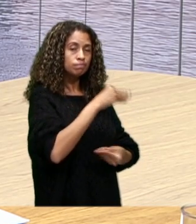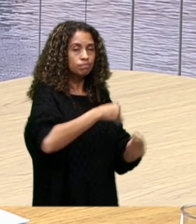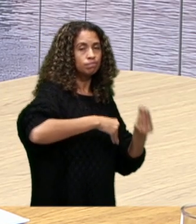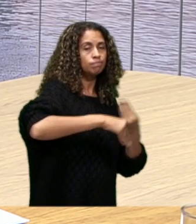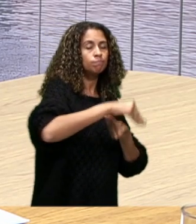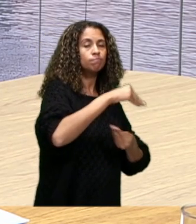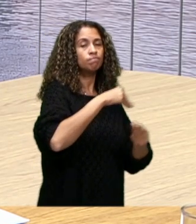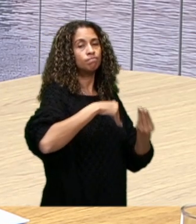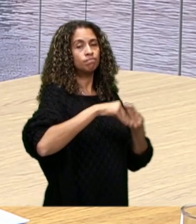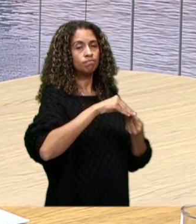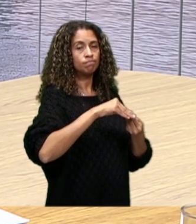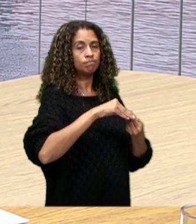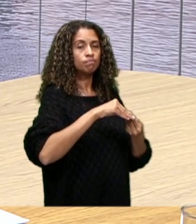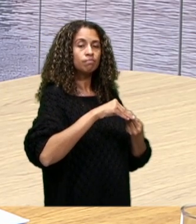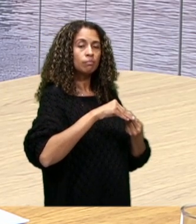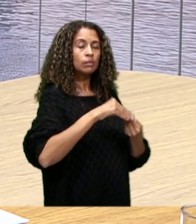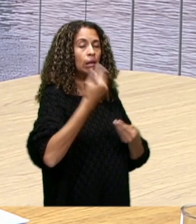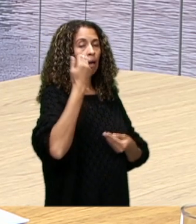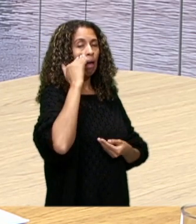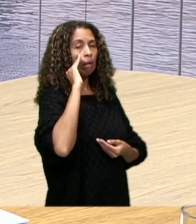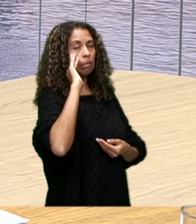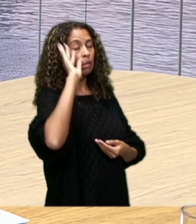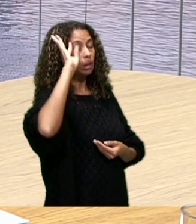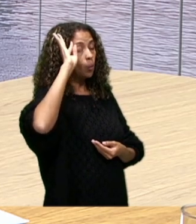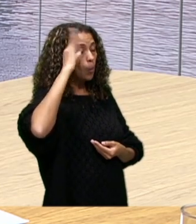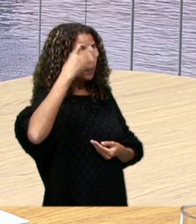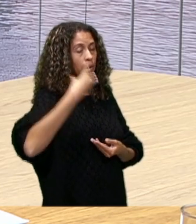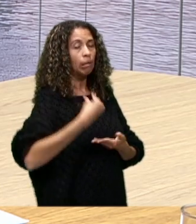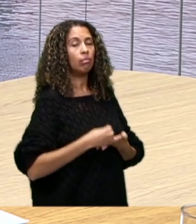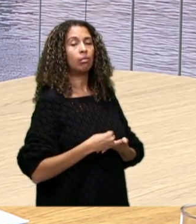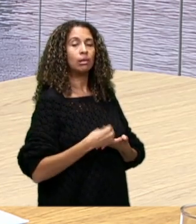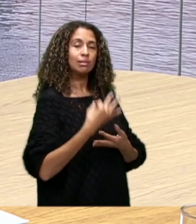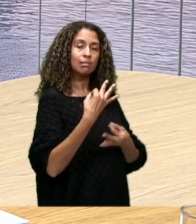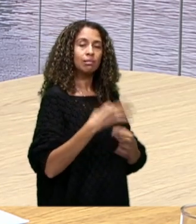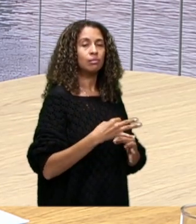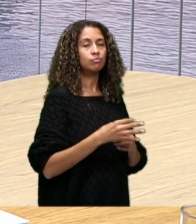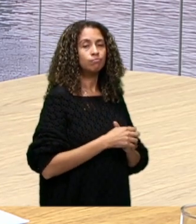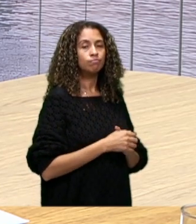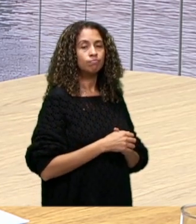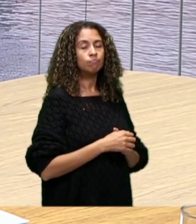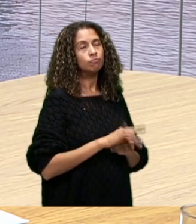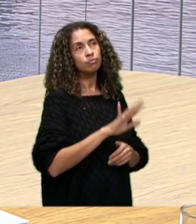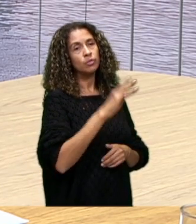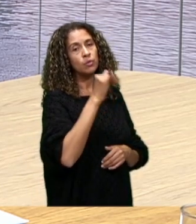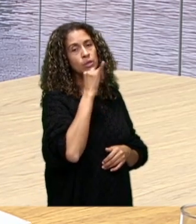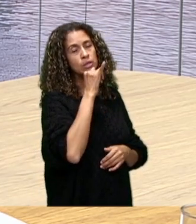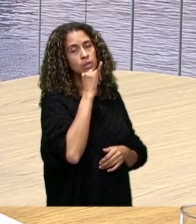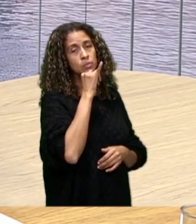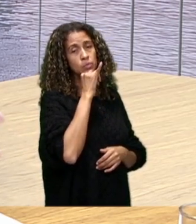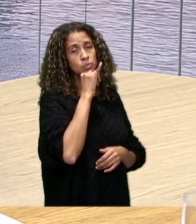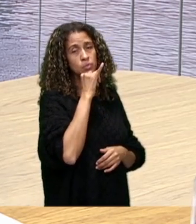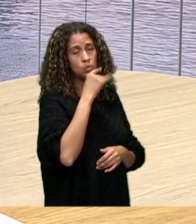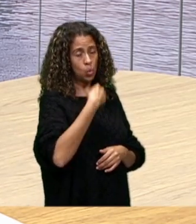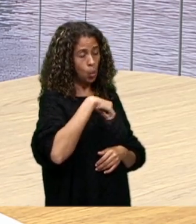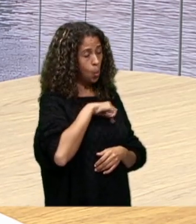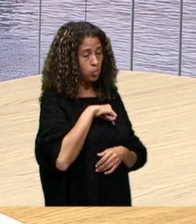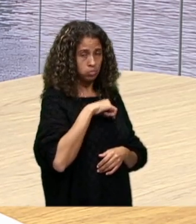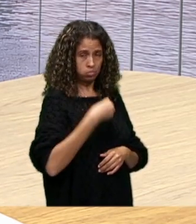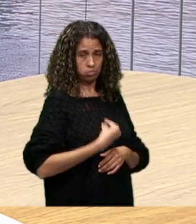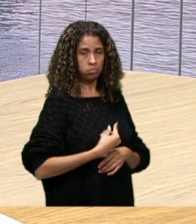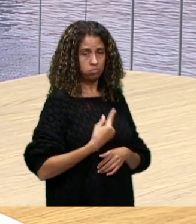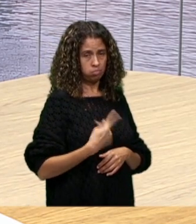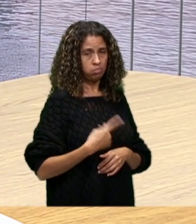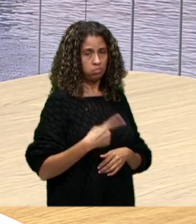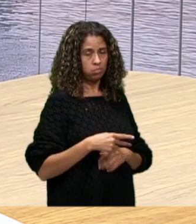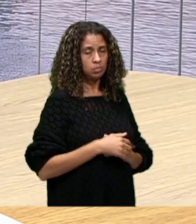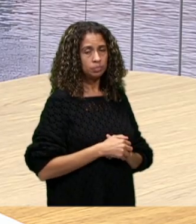envolvimento, realmente de entender como é que as coisas funcionam. Por exemplo, eu vou te dar um exemplo bem nosso aqui, né,